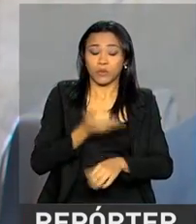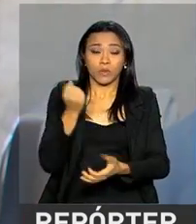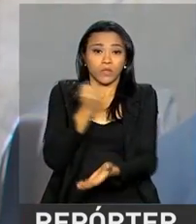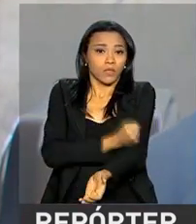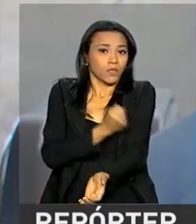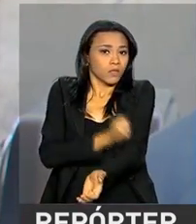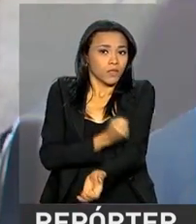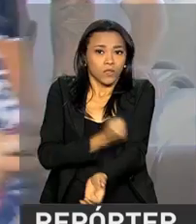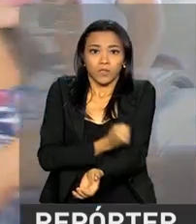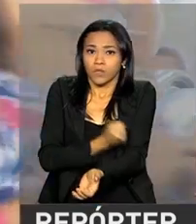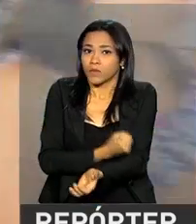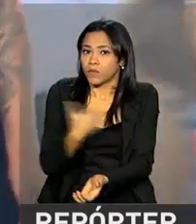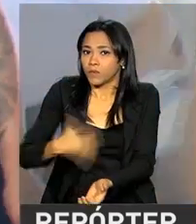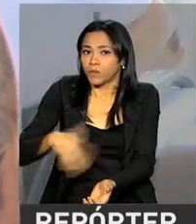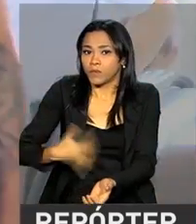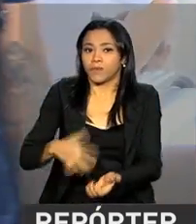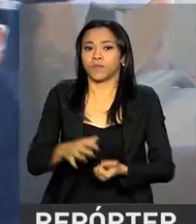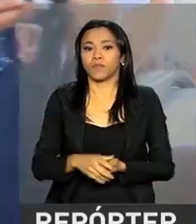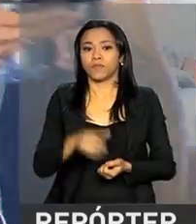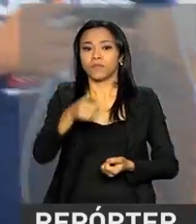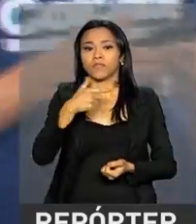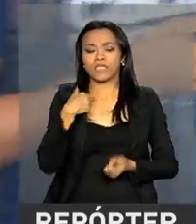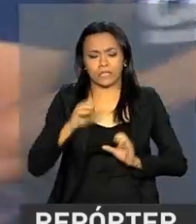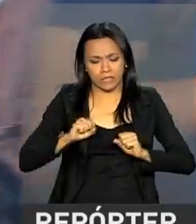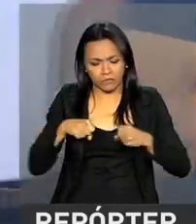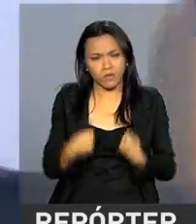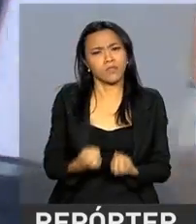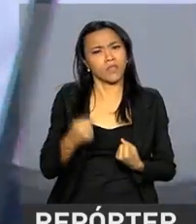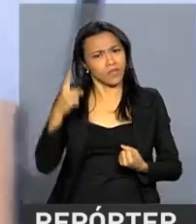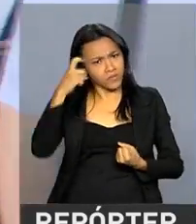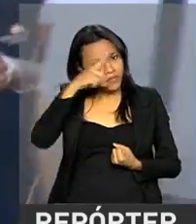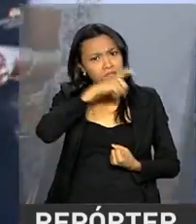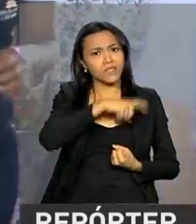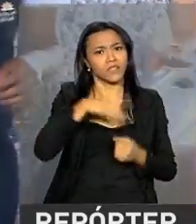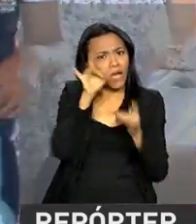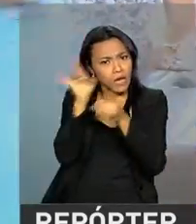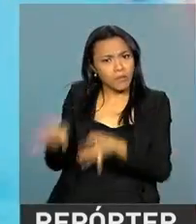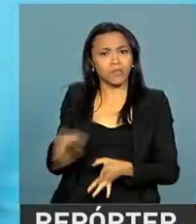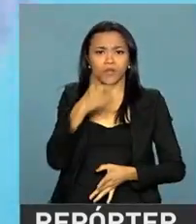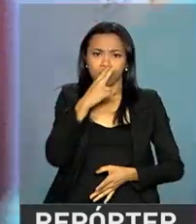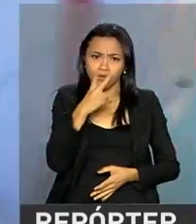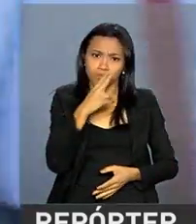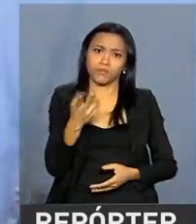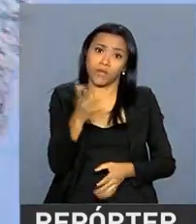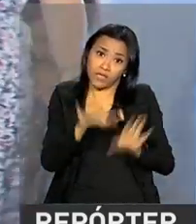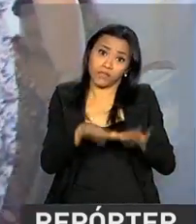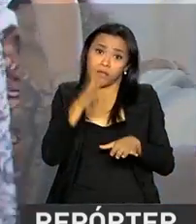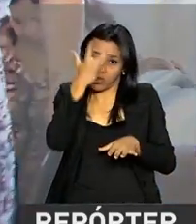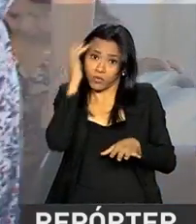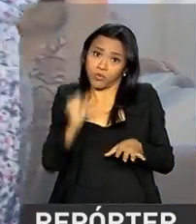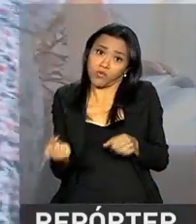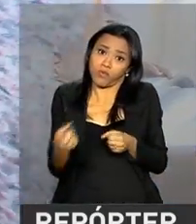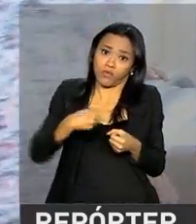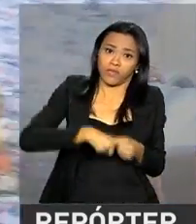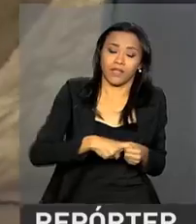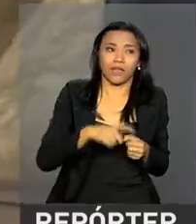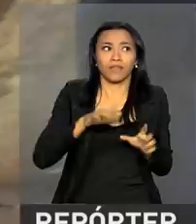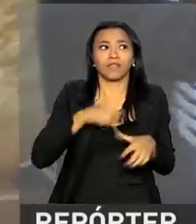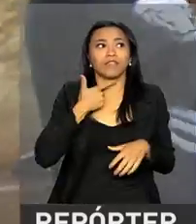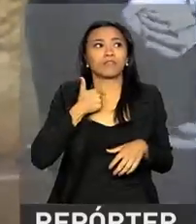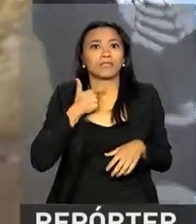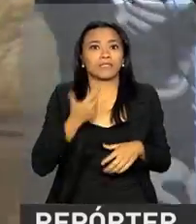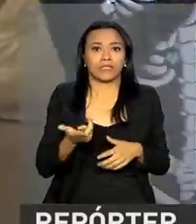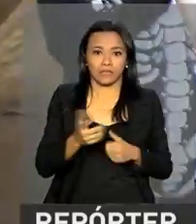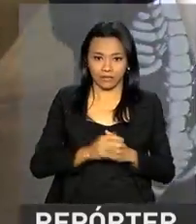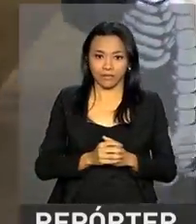tempo que antes você tem que querer tem que sair é difícil ea pessoa pode requerida e tem horas que você vai ter vontade a